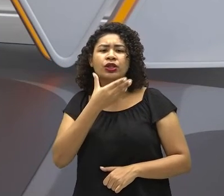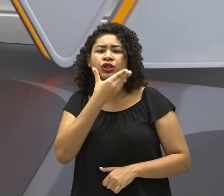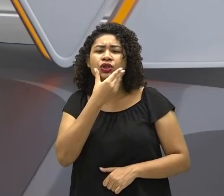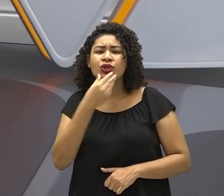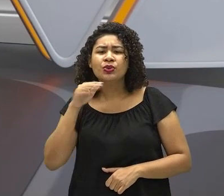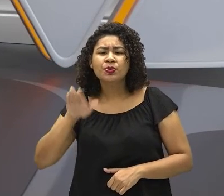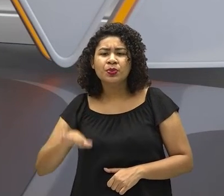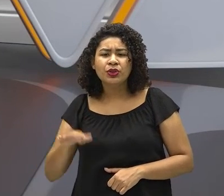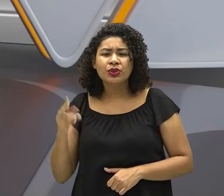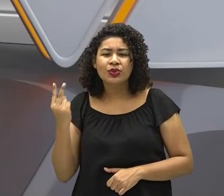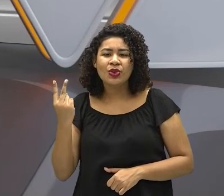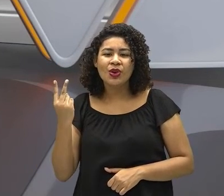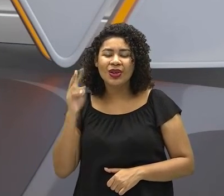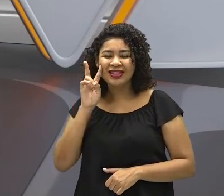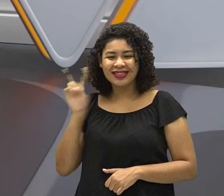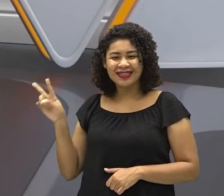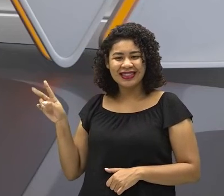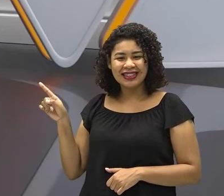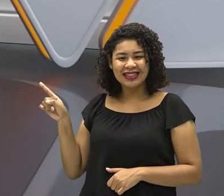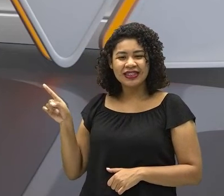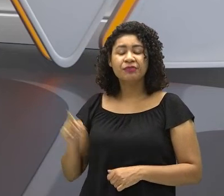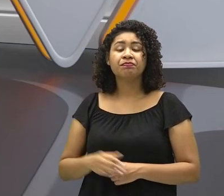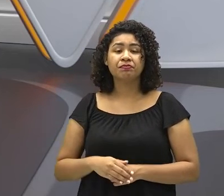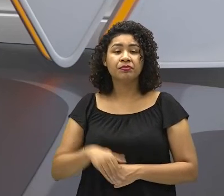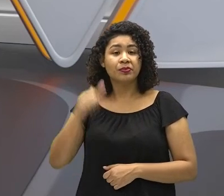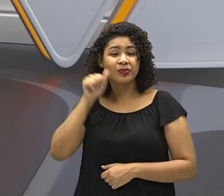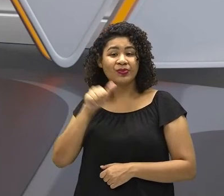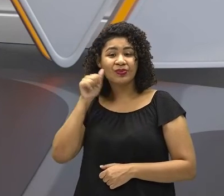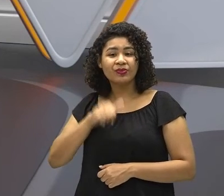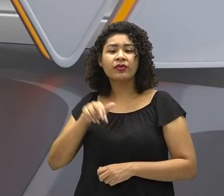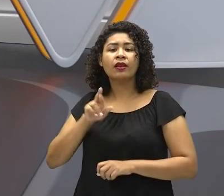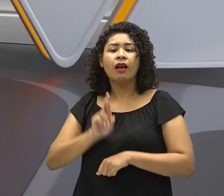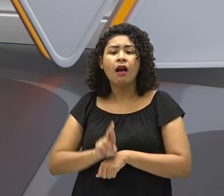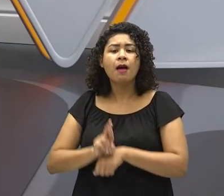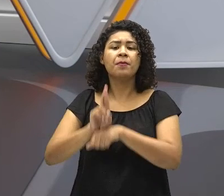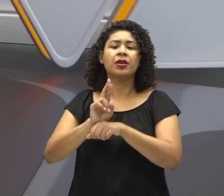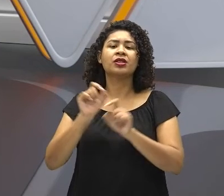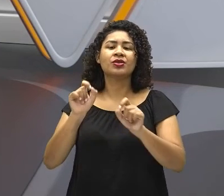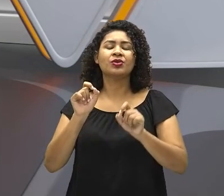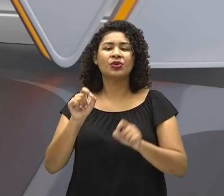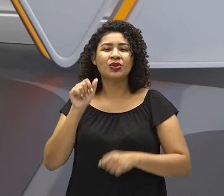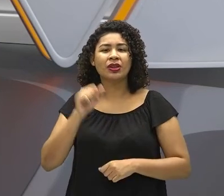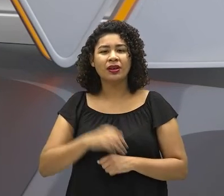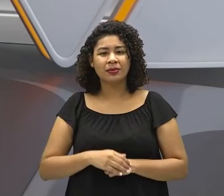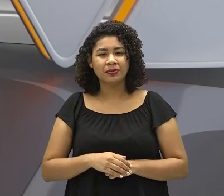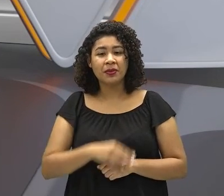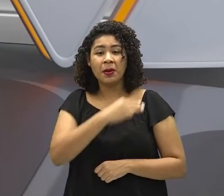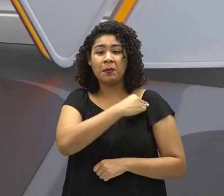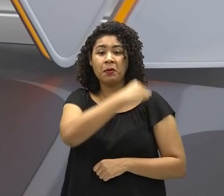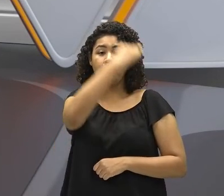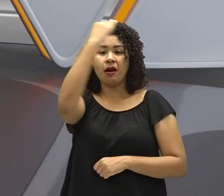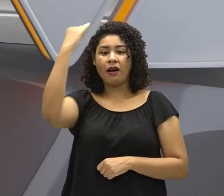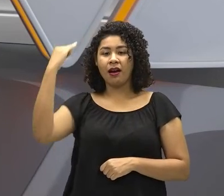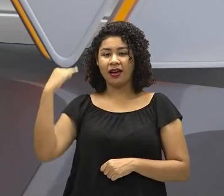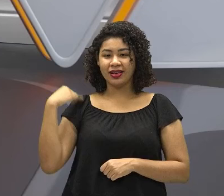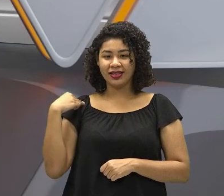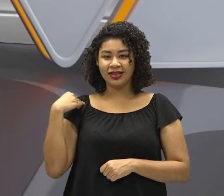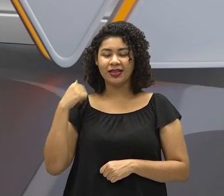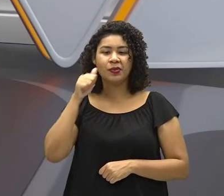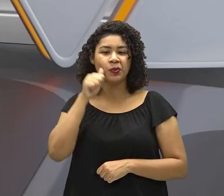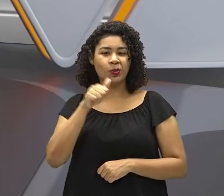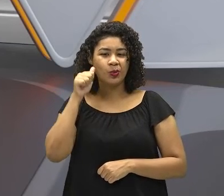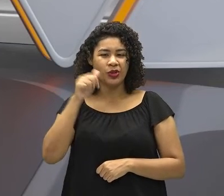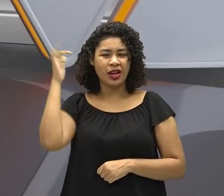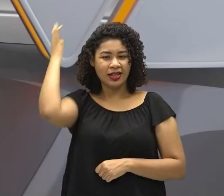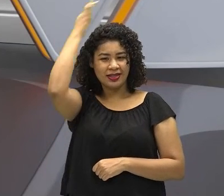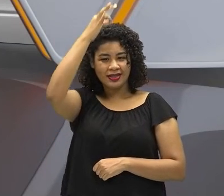aqui. Essa senhora representa, na verdade, a Virgem Maria, né? Santa